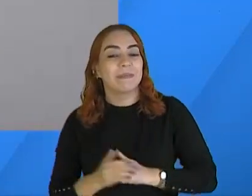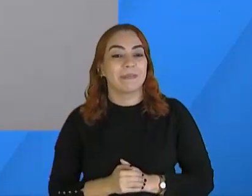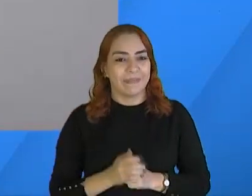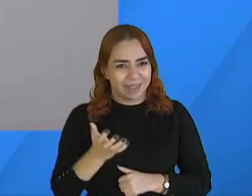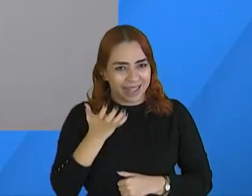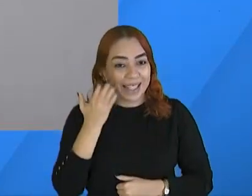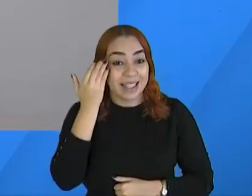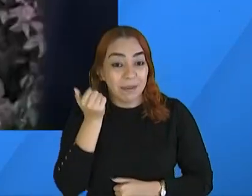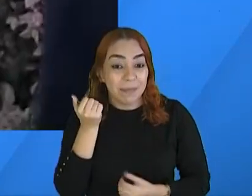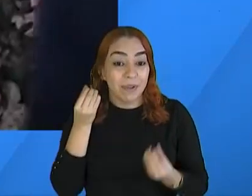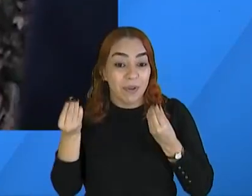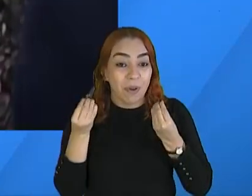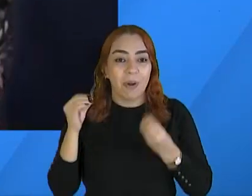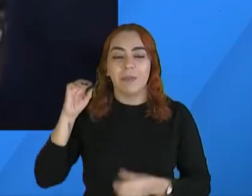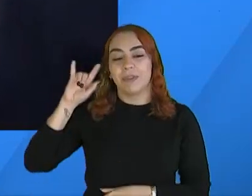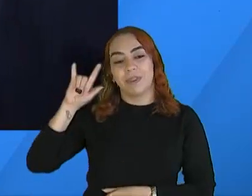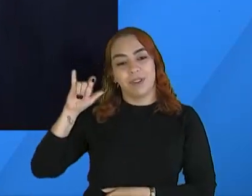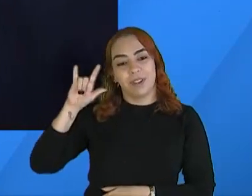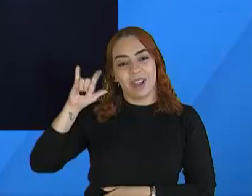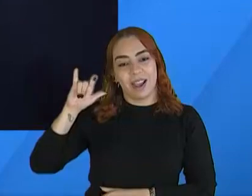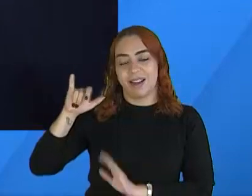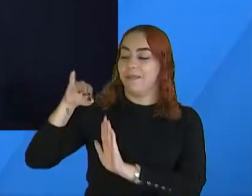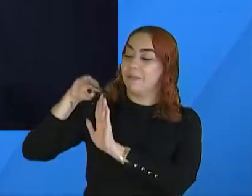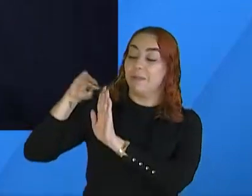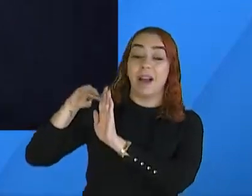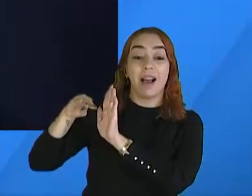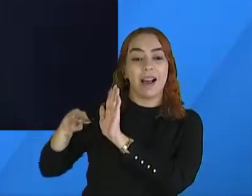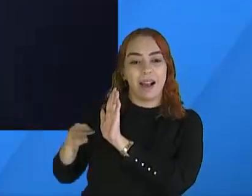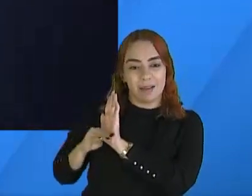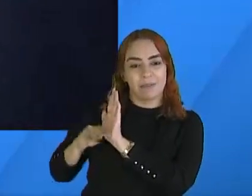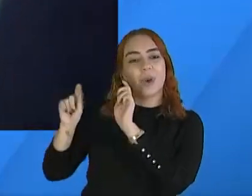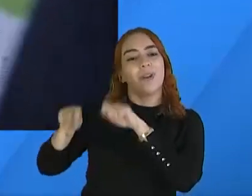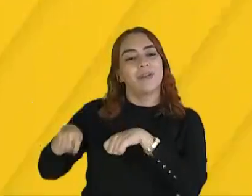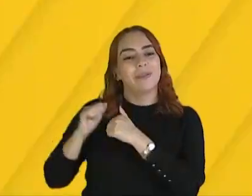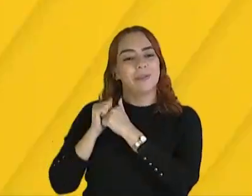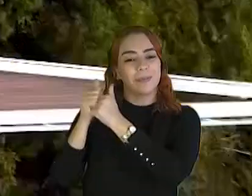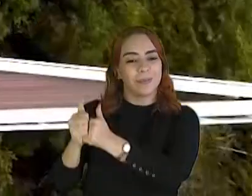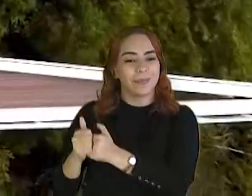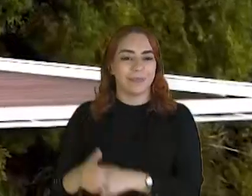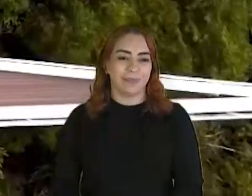como? Acesse o perfil do equipamento no Instagram para saber tudo o que está rolando por lá.